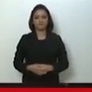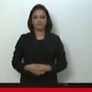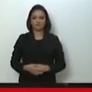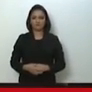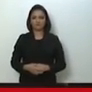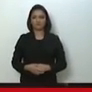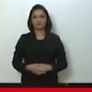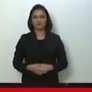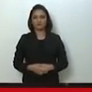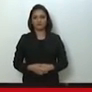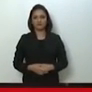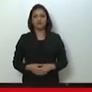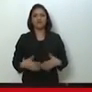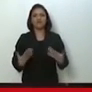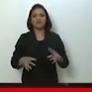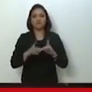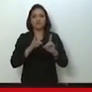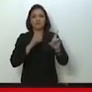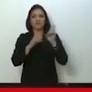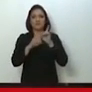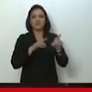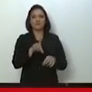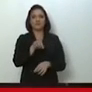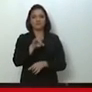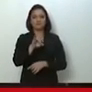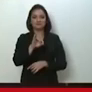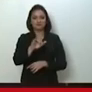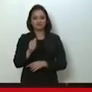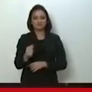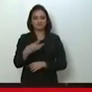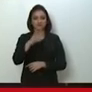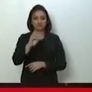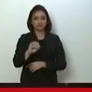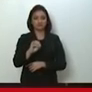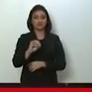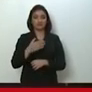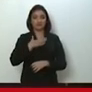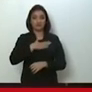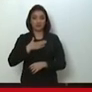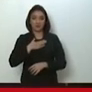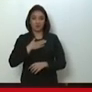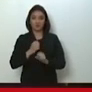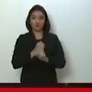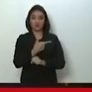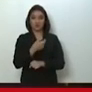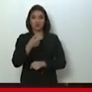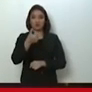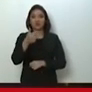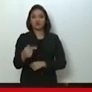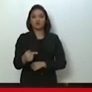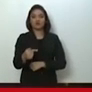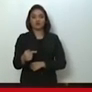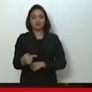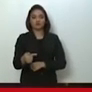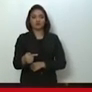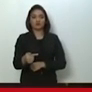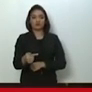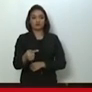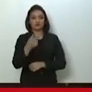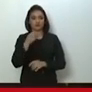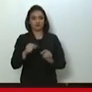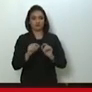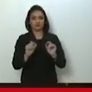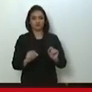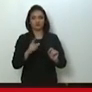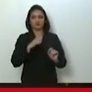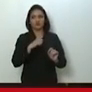autos em diálogo de trinta de agosto 2017 o e Juiz encaminhou a deutan a seguinte advertência que tem tudo a ver com essa